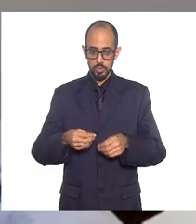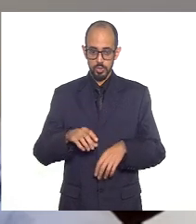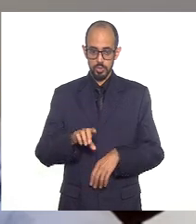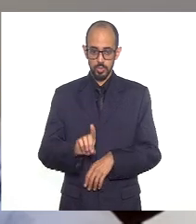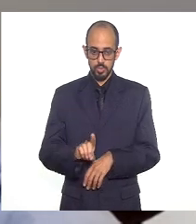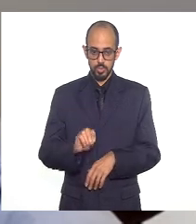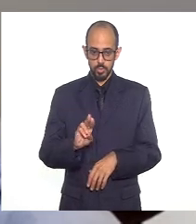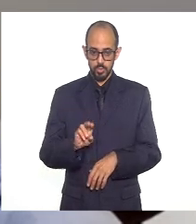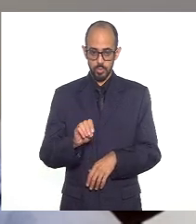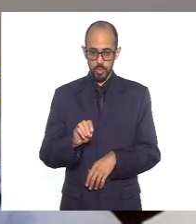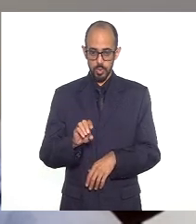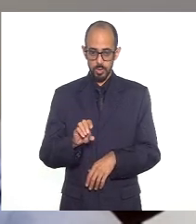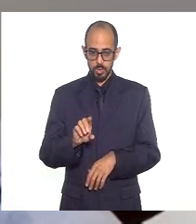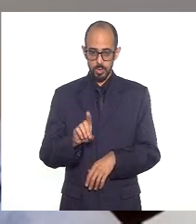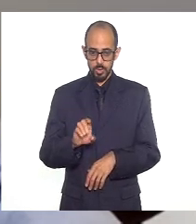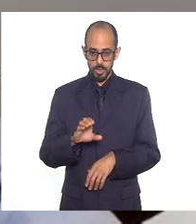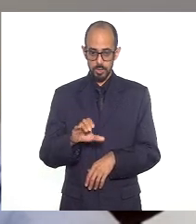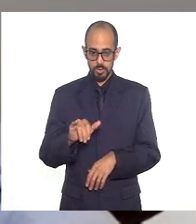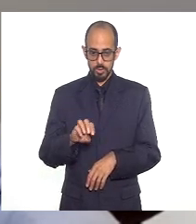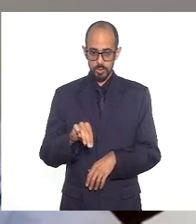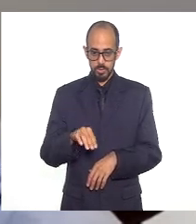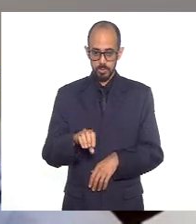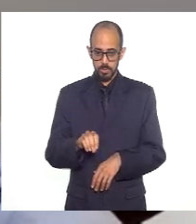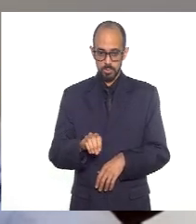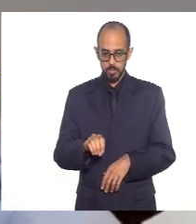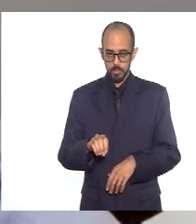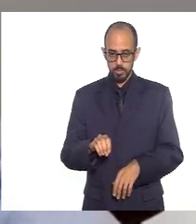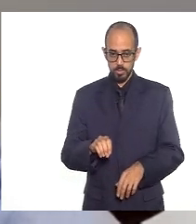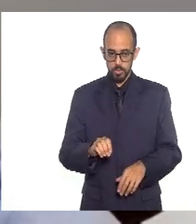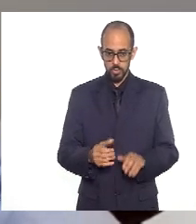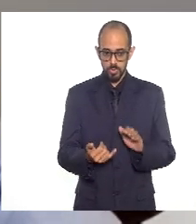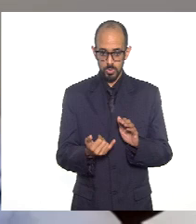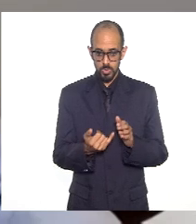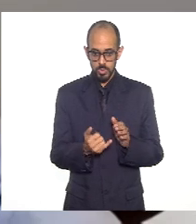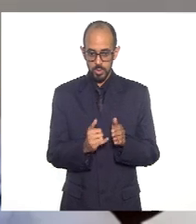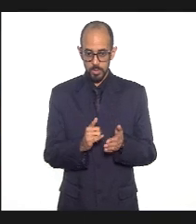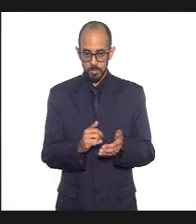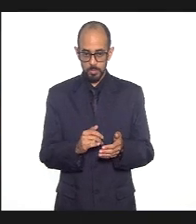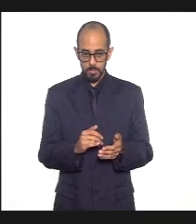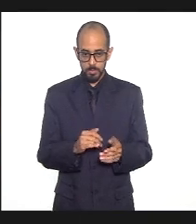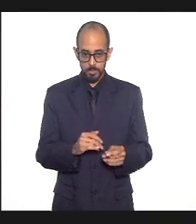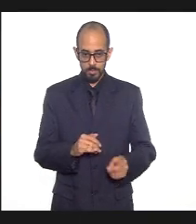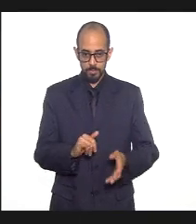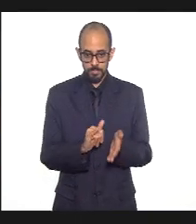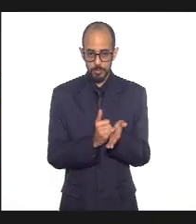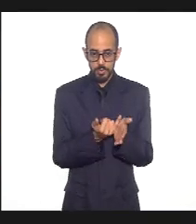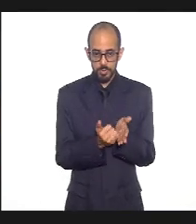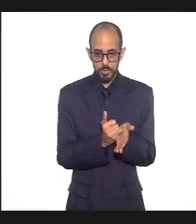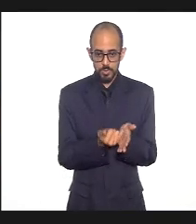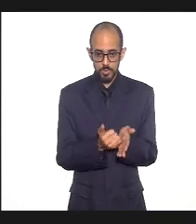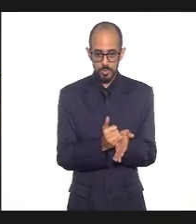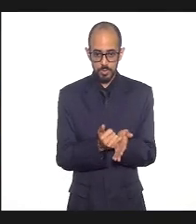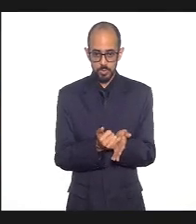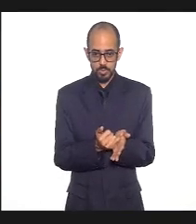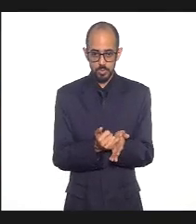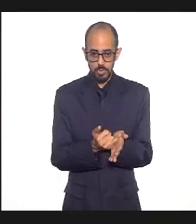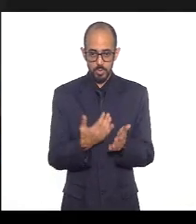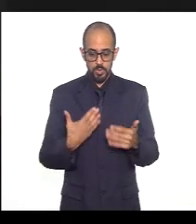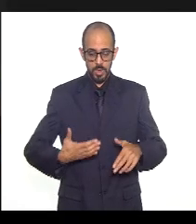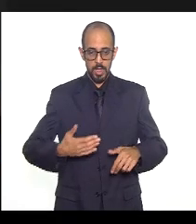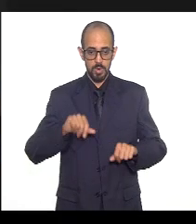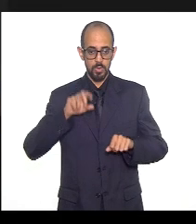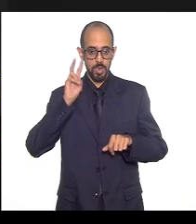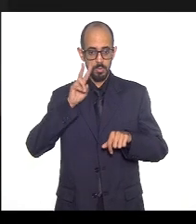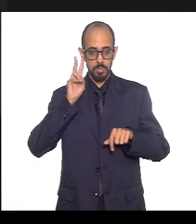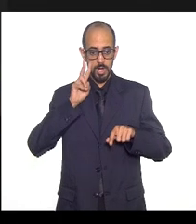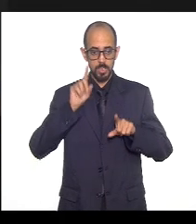duodécimos inscritos na Constituição do Estado do Rio de Janeiro. Então, esse é um ponto que eu quero lembrar. Um outro